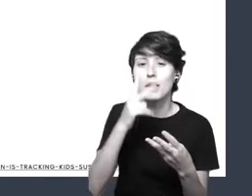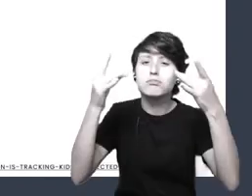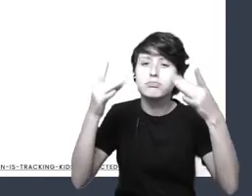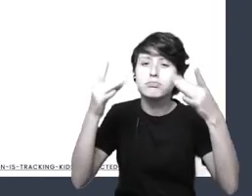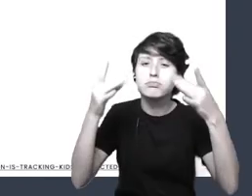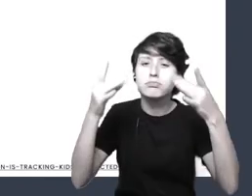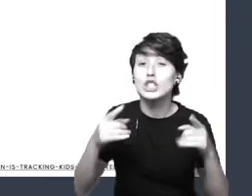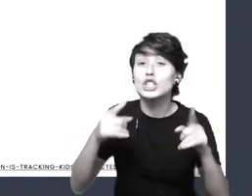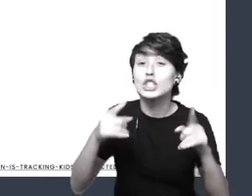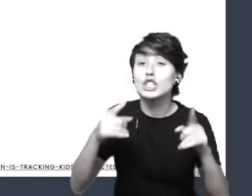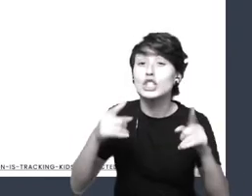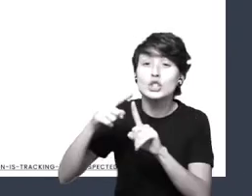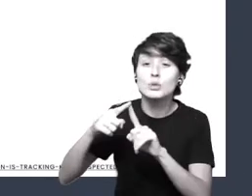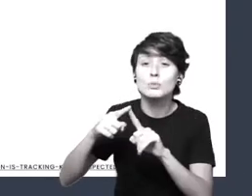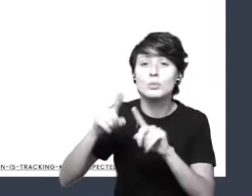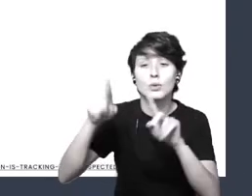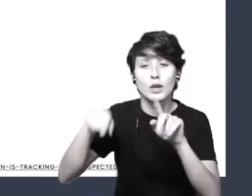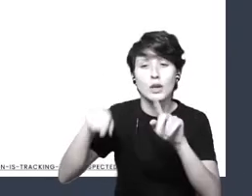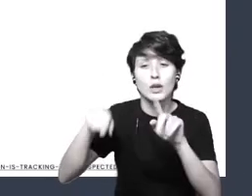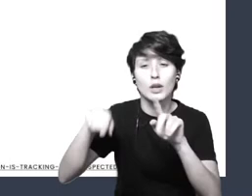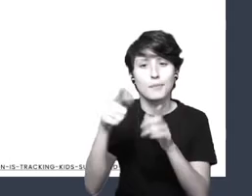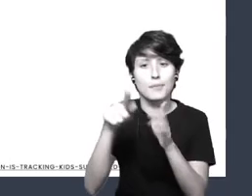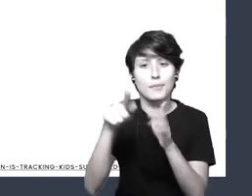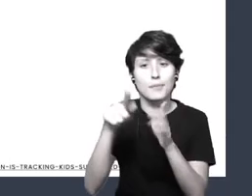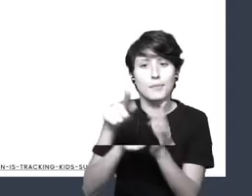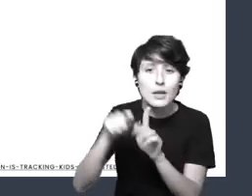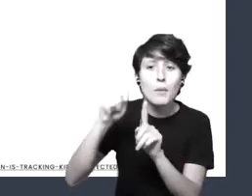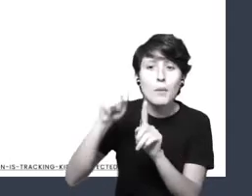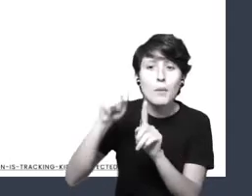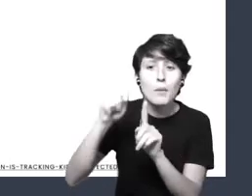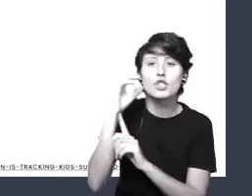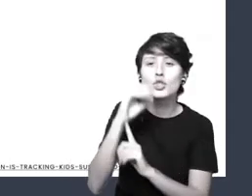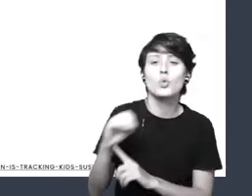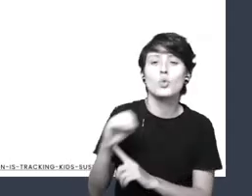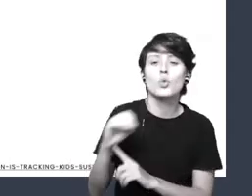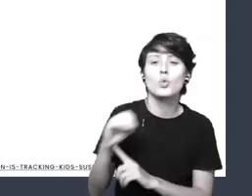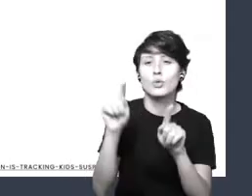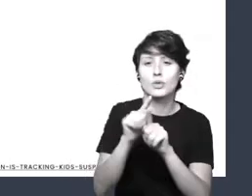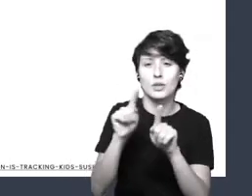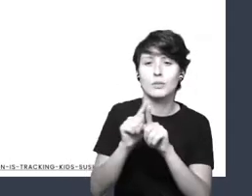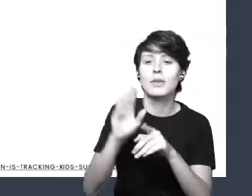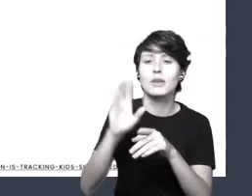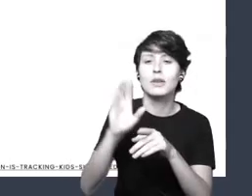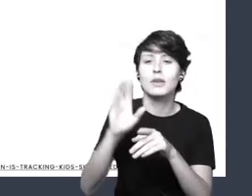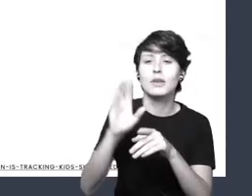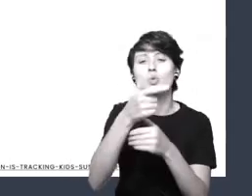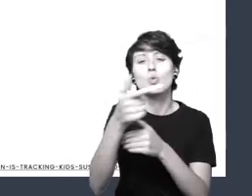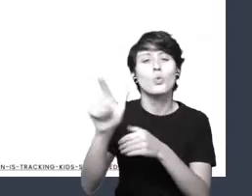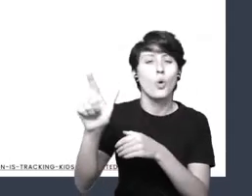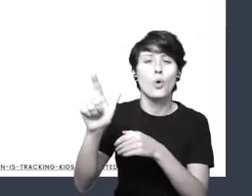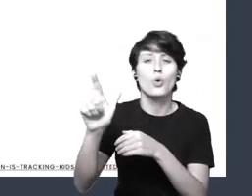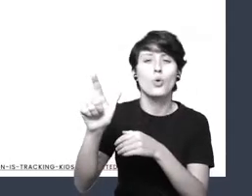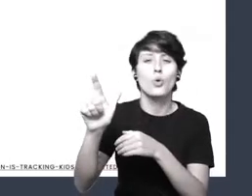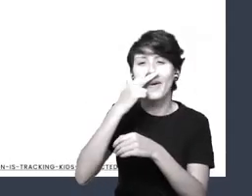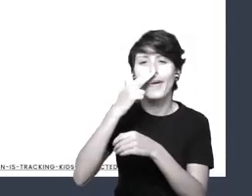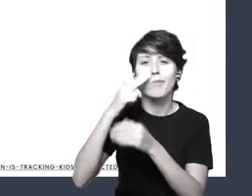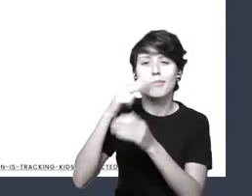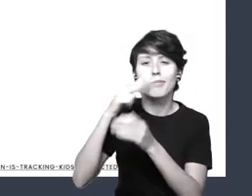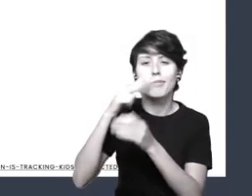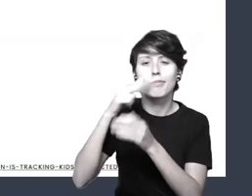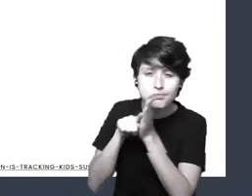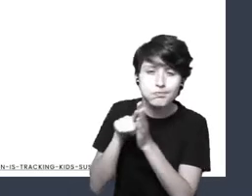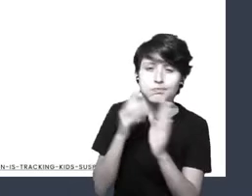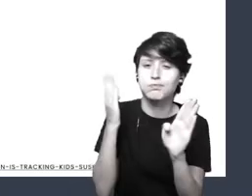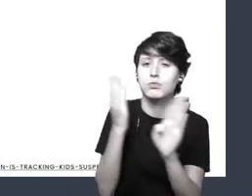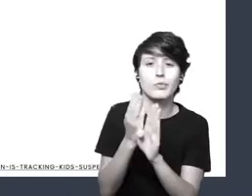são. Uma investigação em outubro pela Human Rights Watch, ela descobriu que não apenas